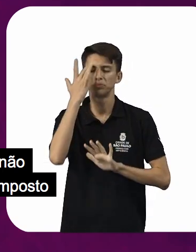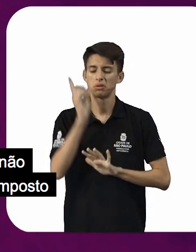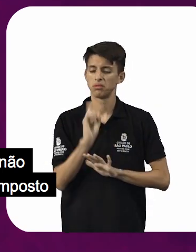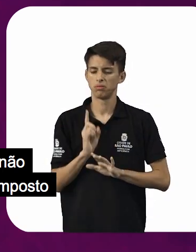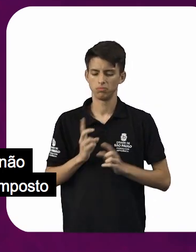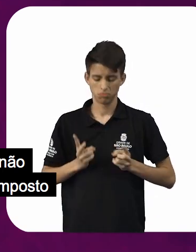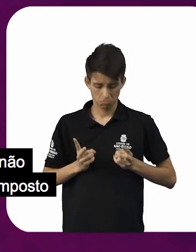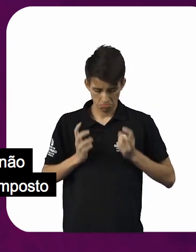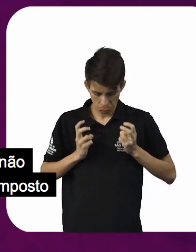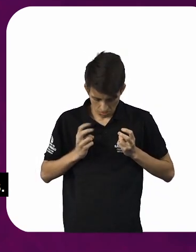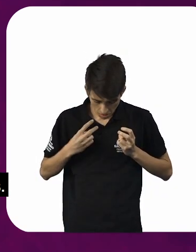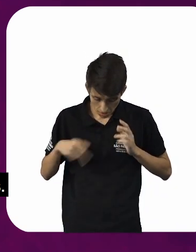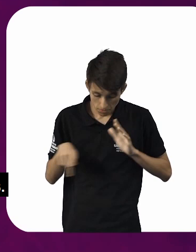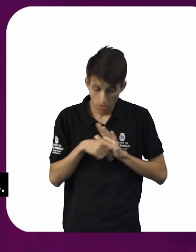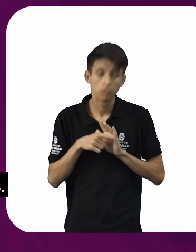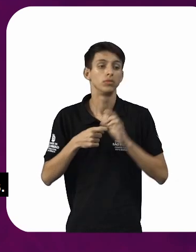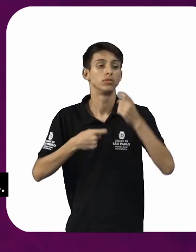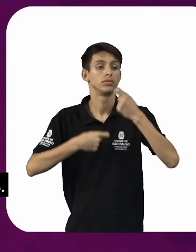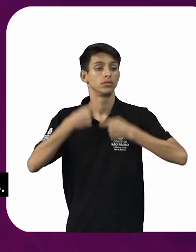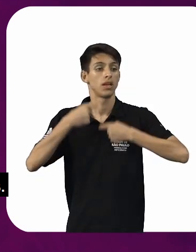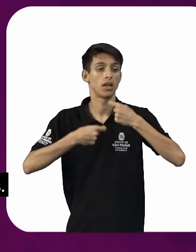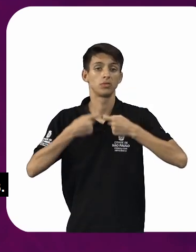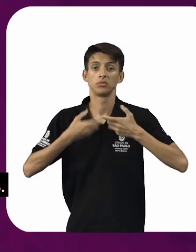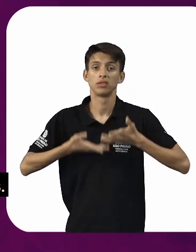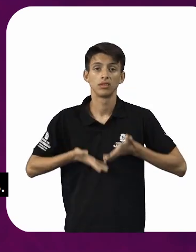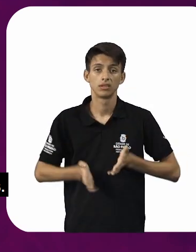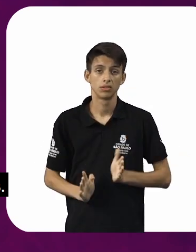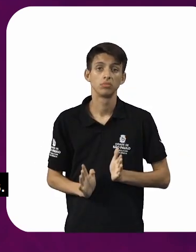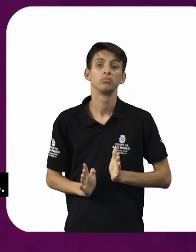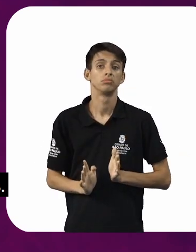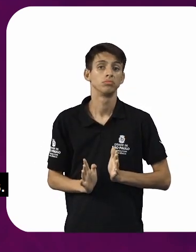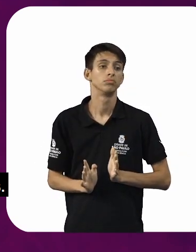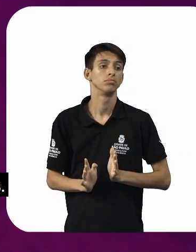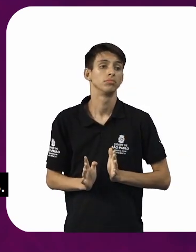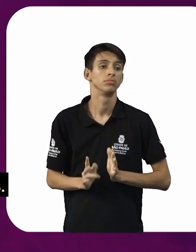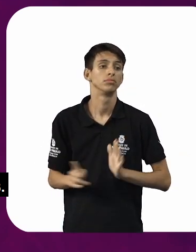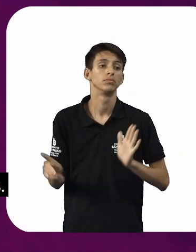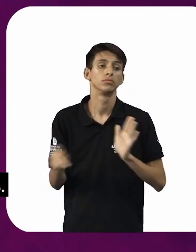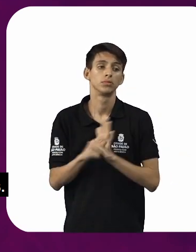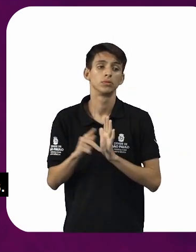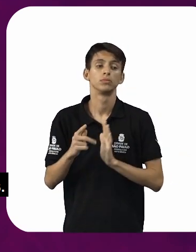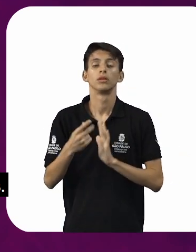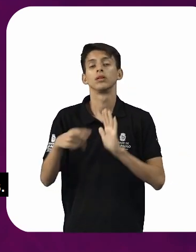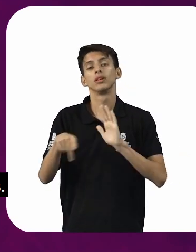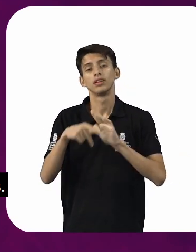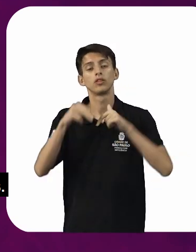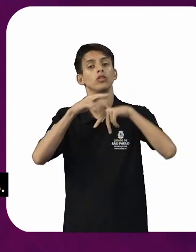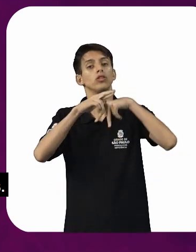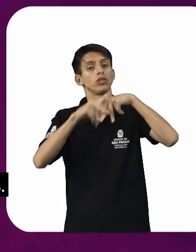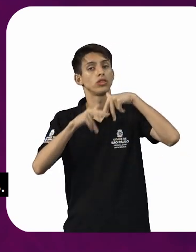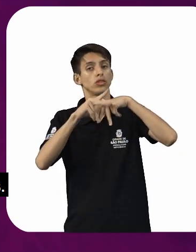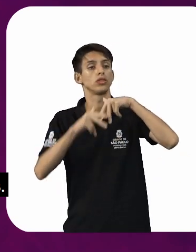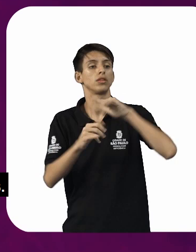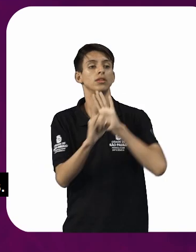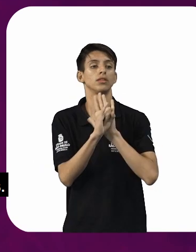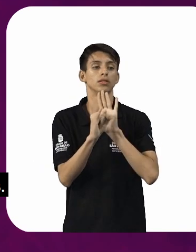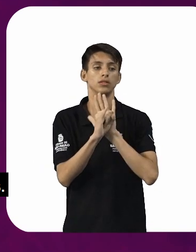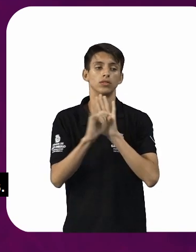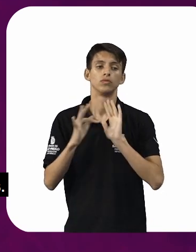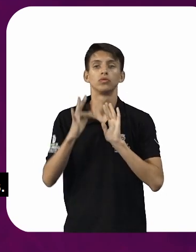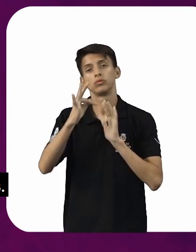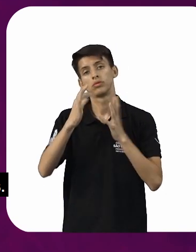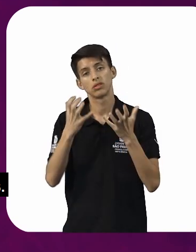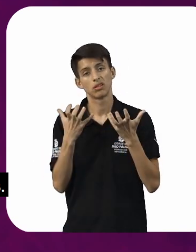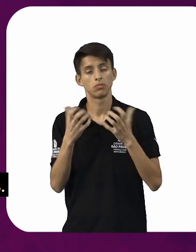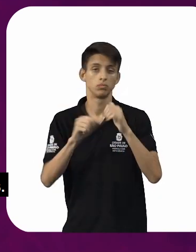com esse sexo que lhe foi imposto ao nascer, tem uma questão de identidade de gênero também. Sim. Ela também quer mudar os documentos de maneira